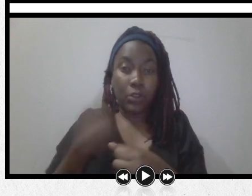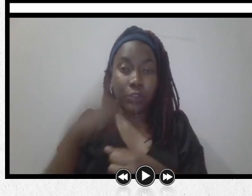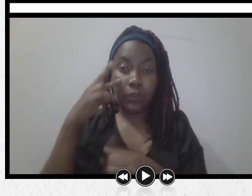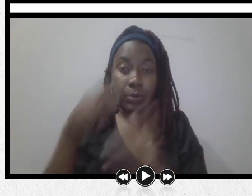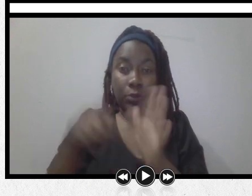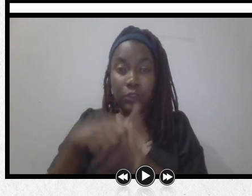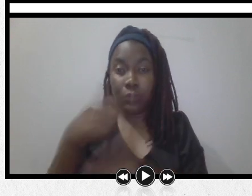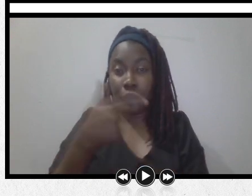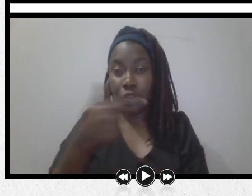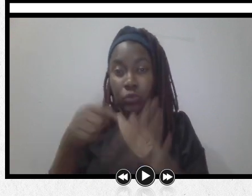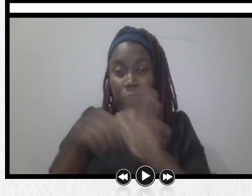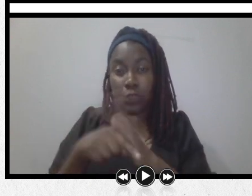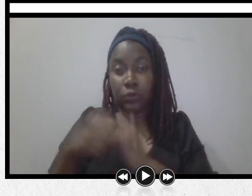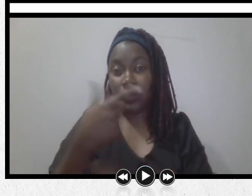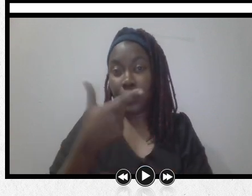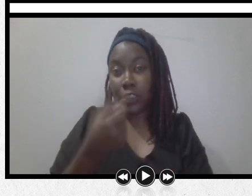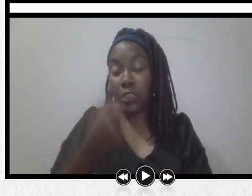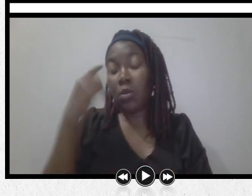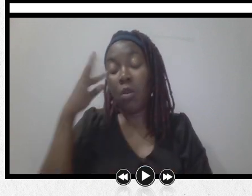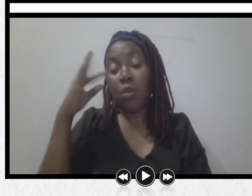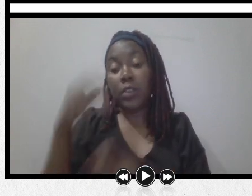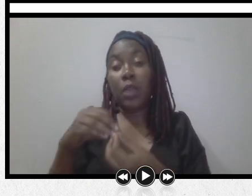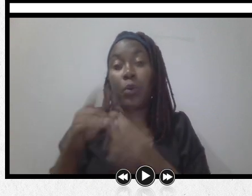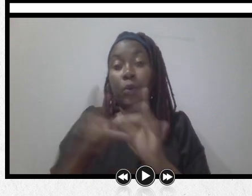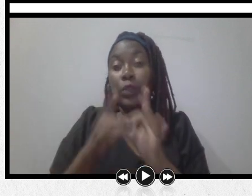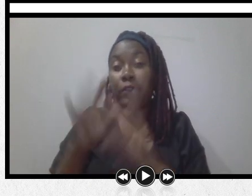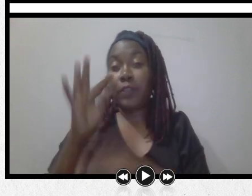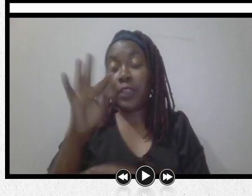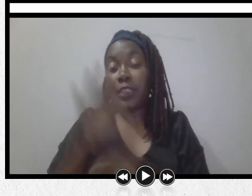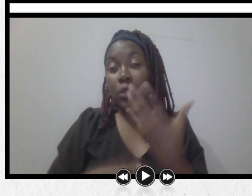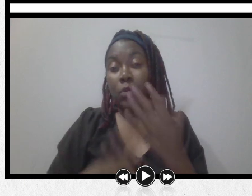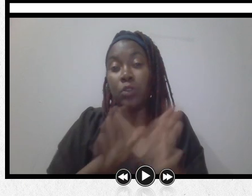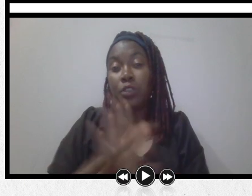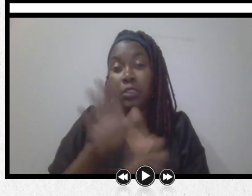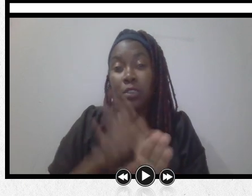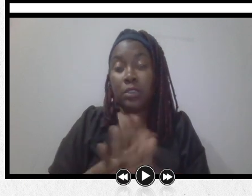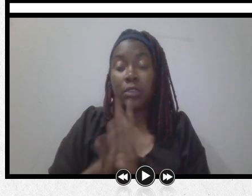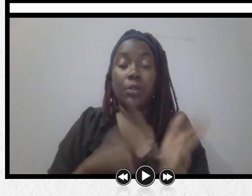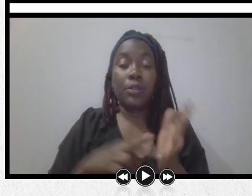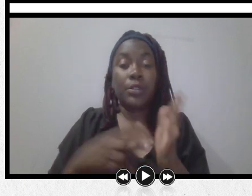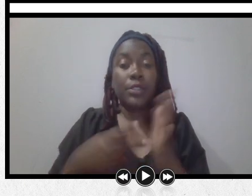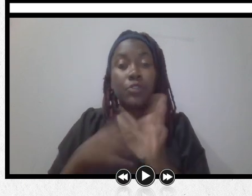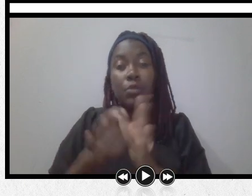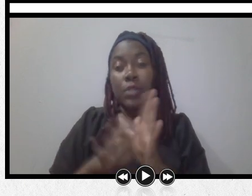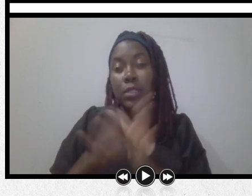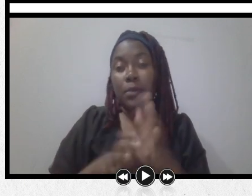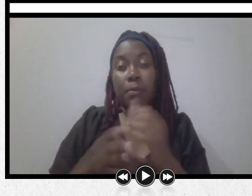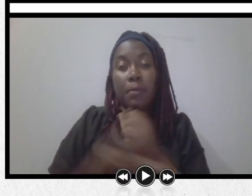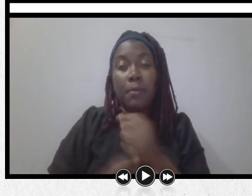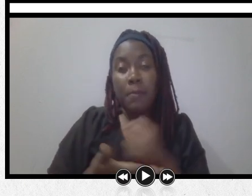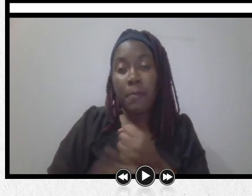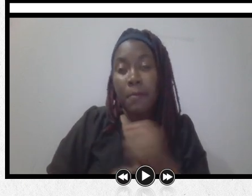artigo 21, inciso 20. Ou seja, a União Federal, ela criou diretrizes, ou seja, conceitos básicos,